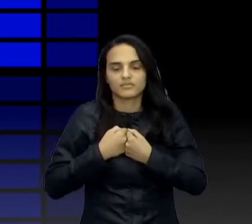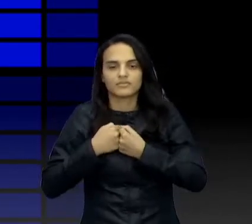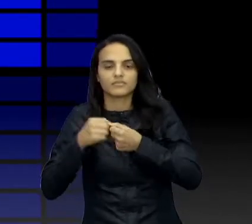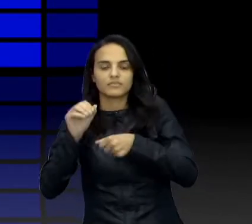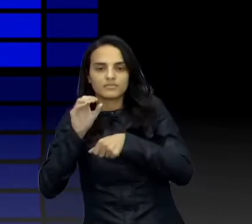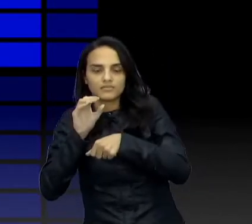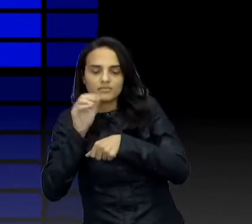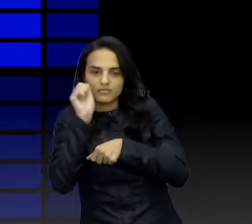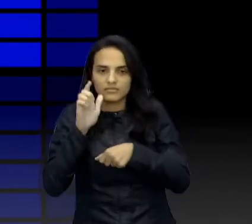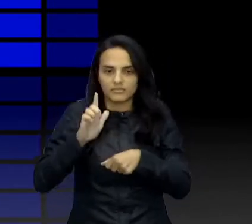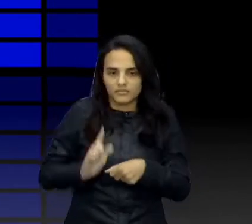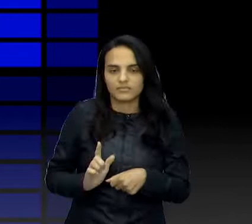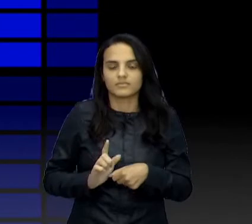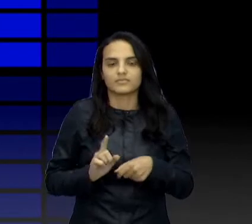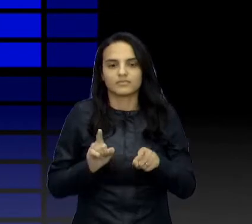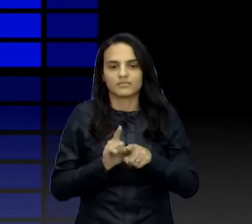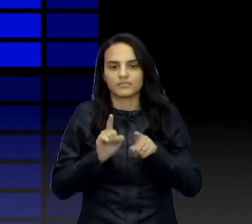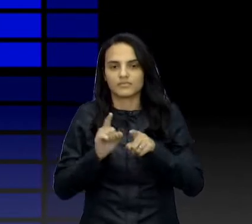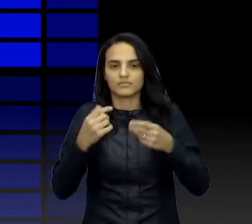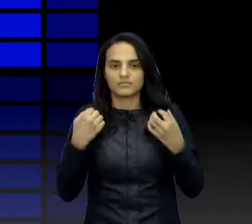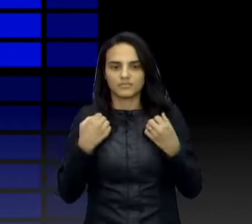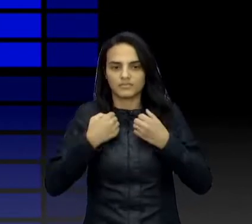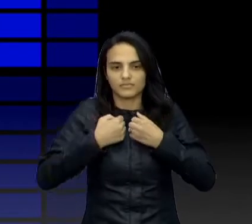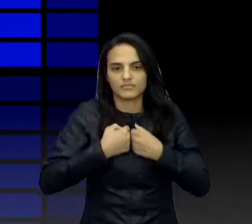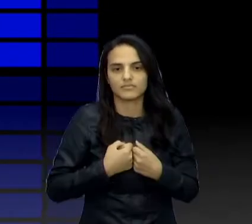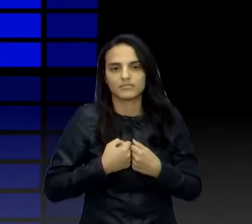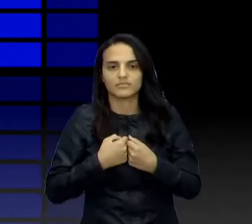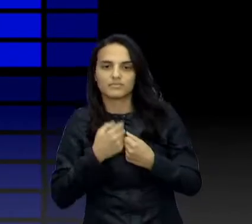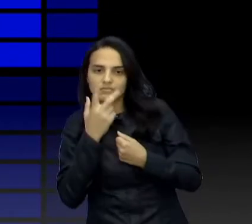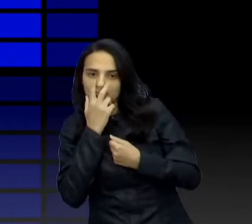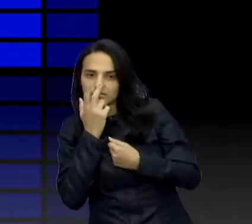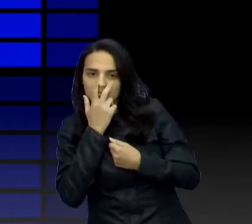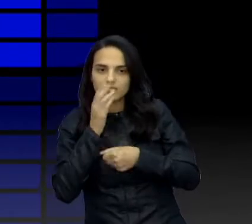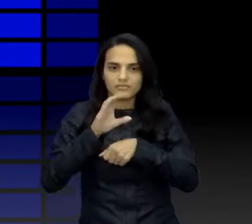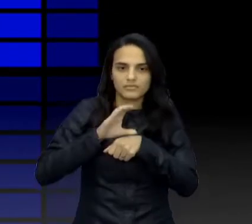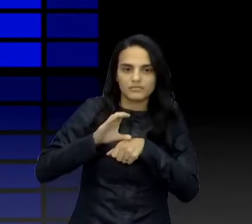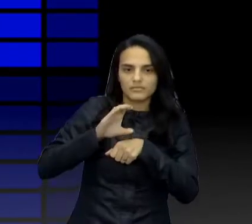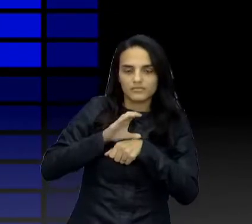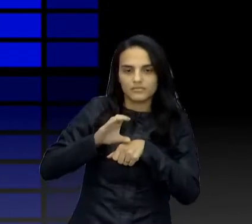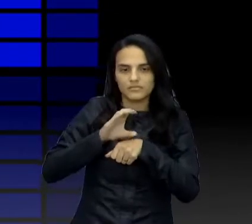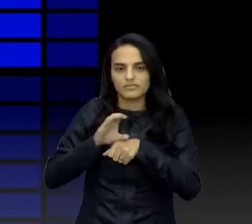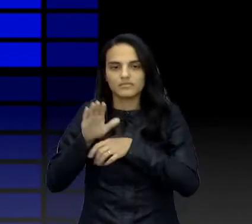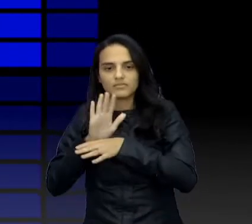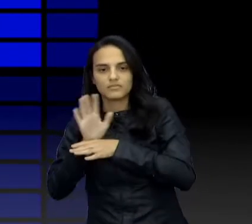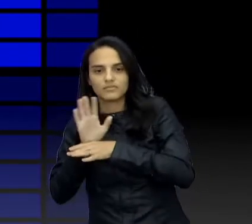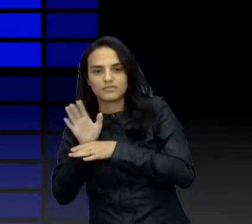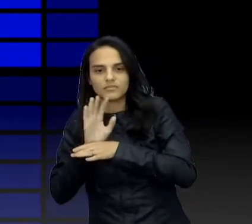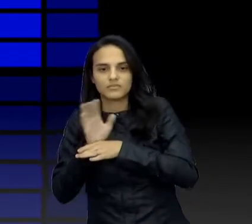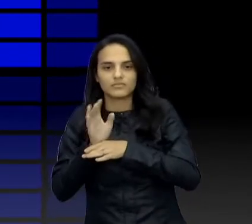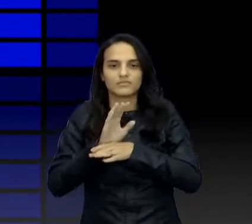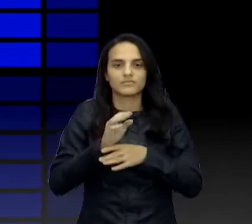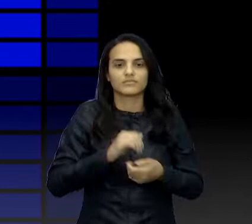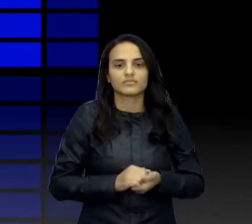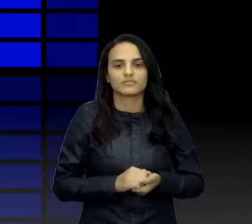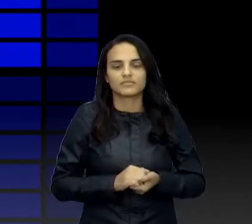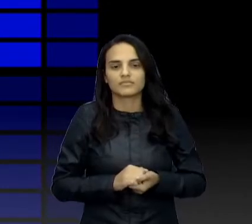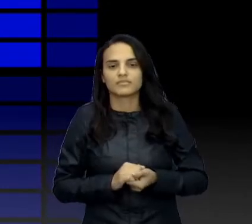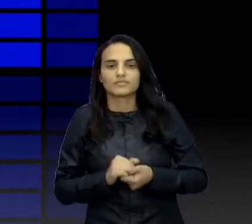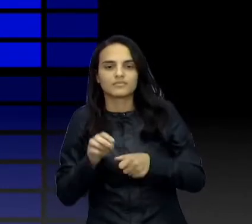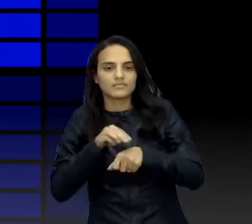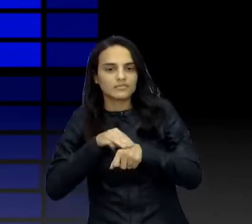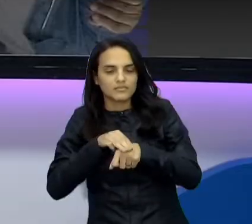azul jeans e uma blusa que vai aparecer cinza no vídeo, cinza, bege,